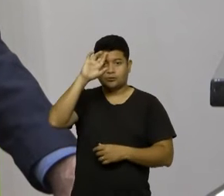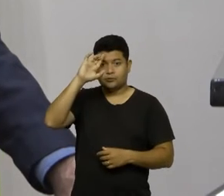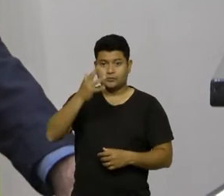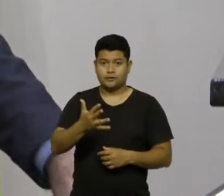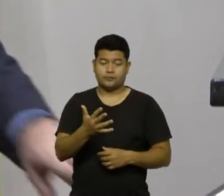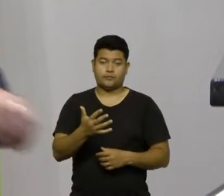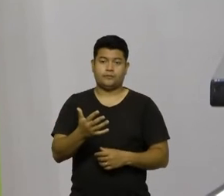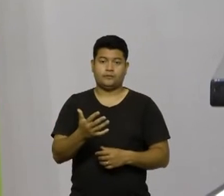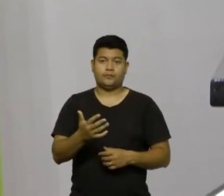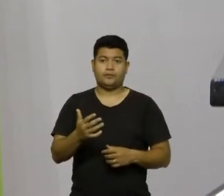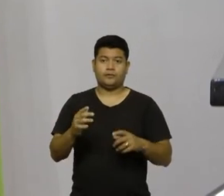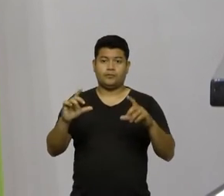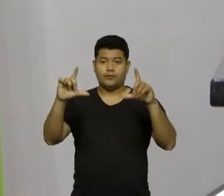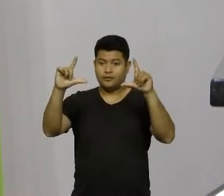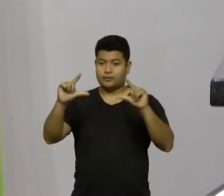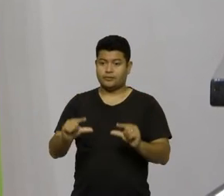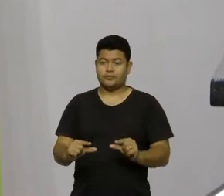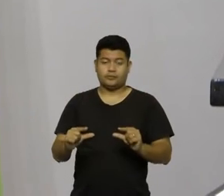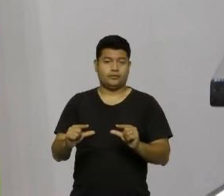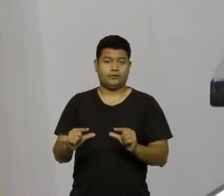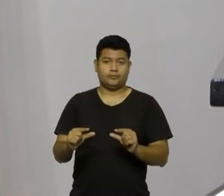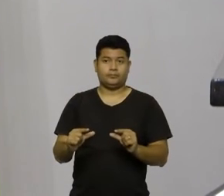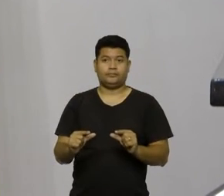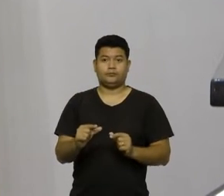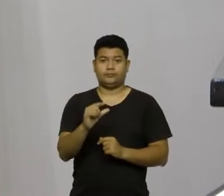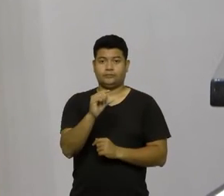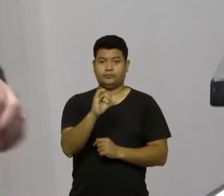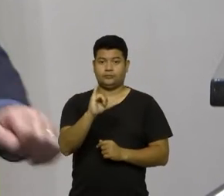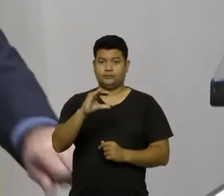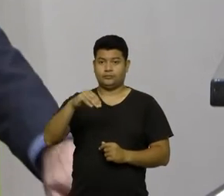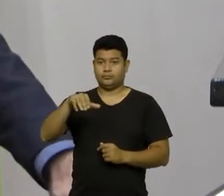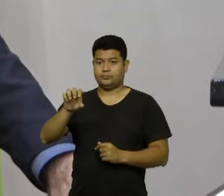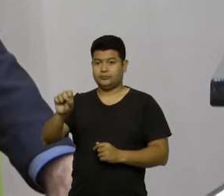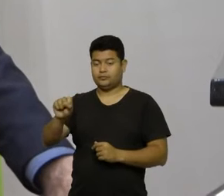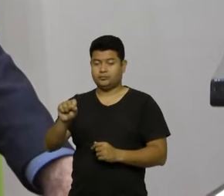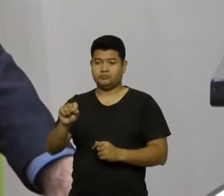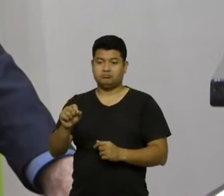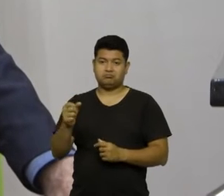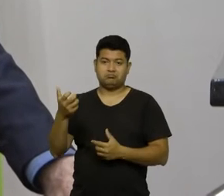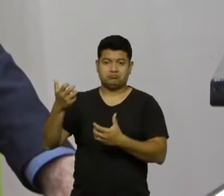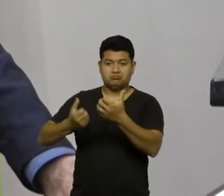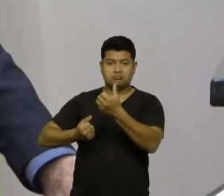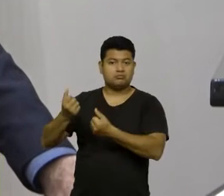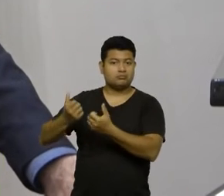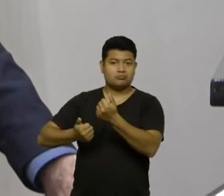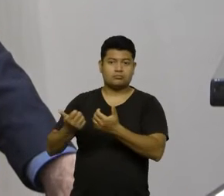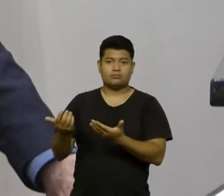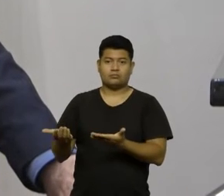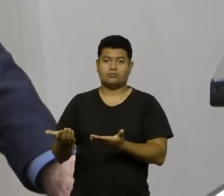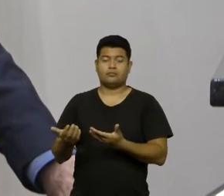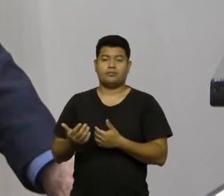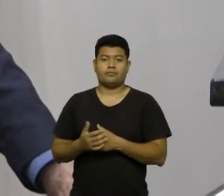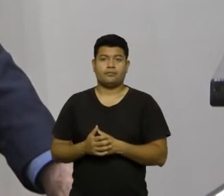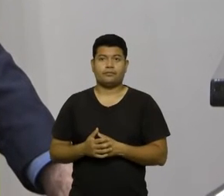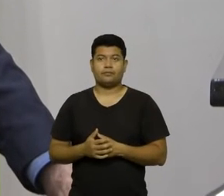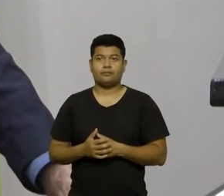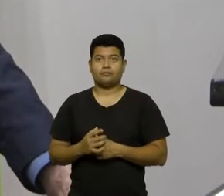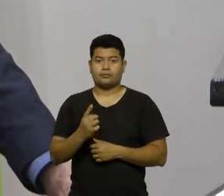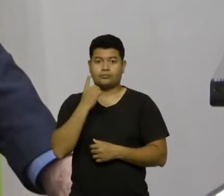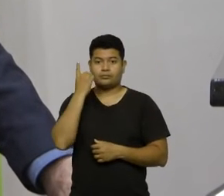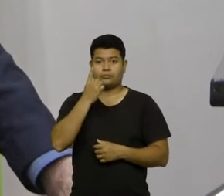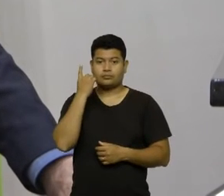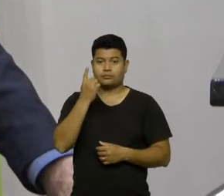à diminuição do imposto do leite. O deputado